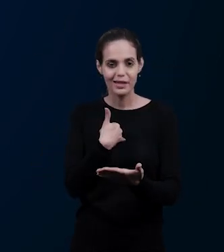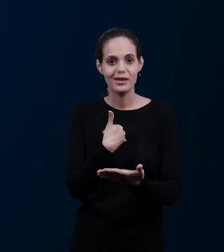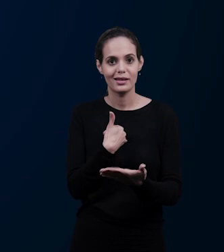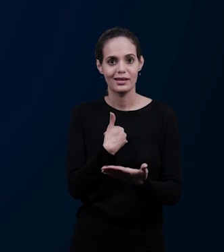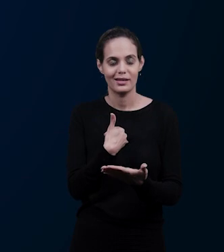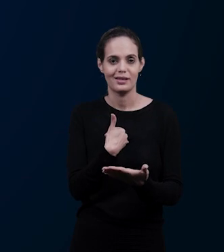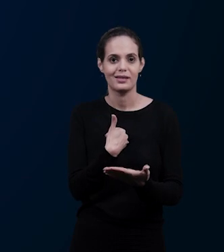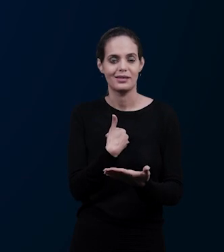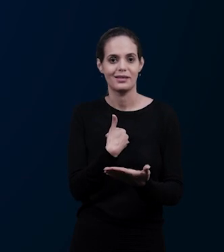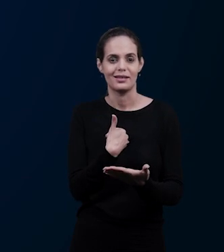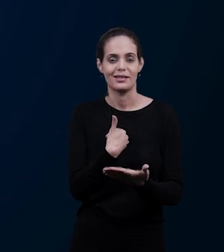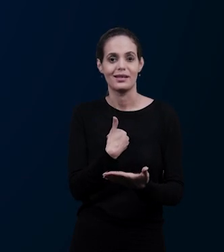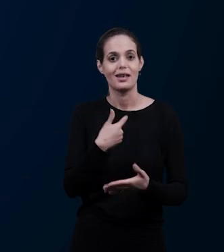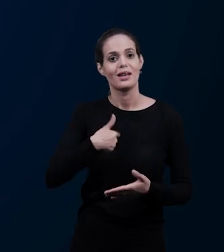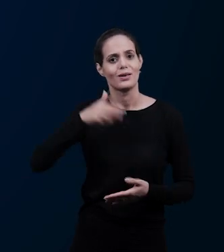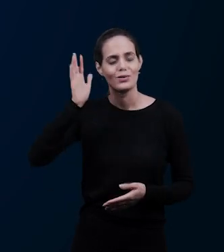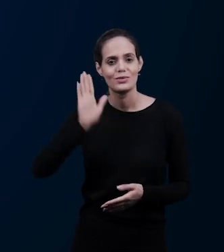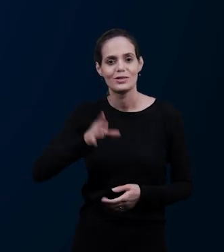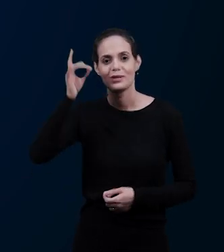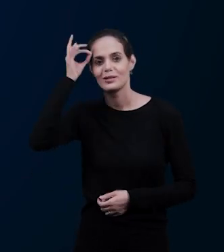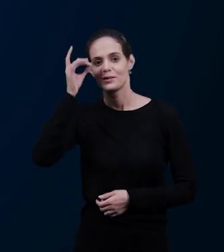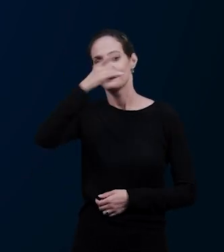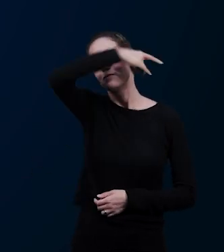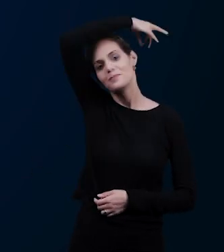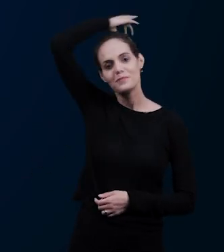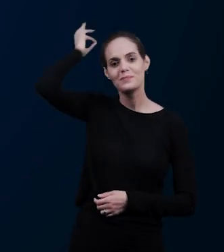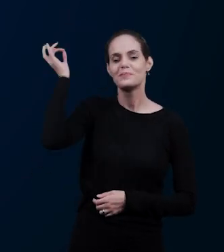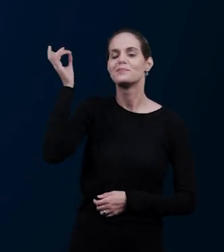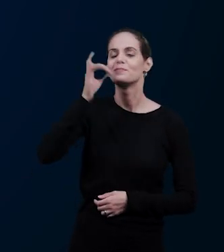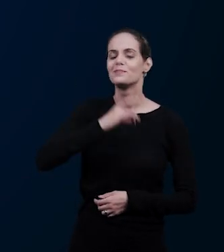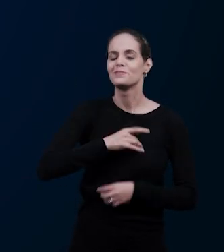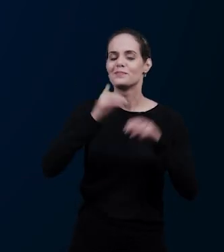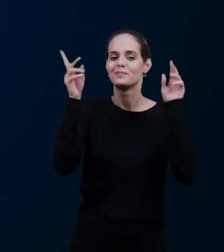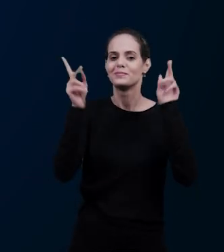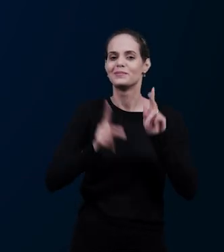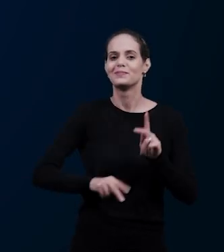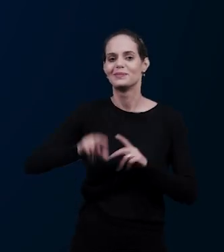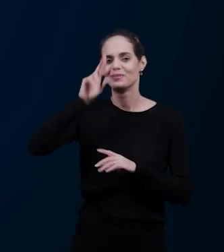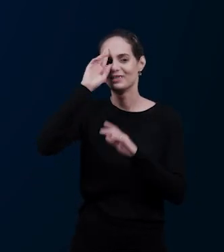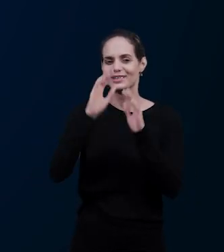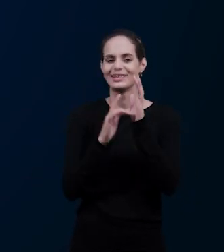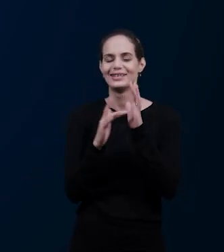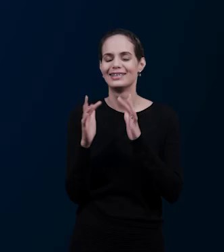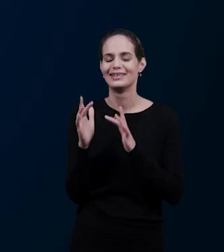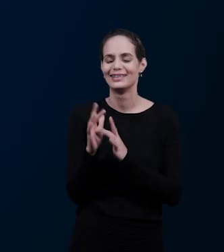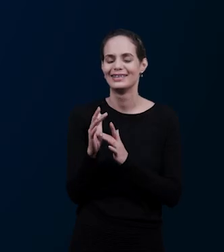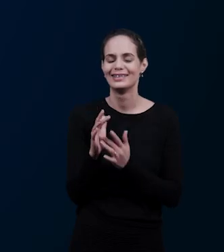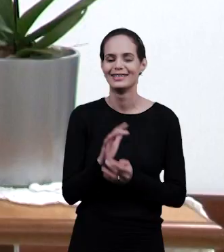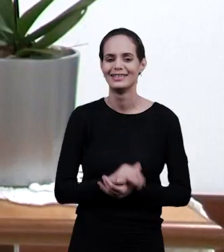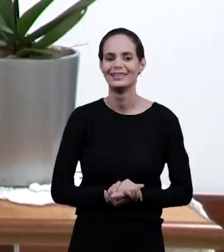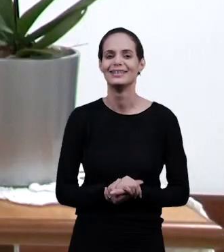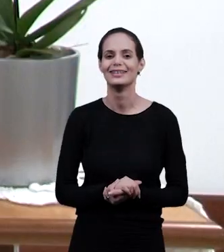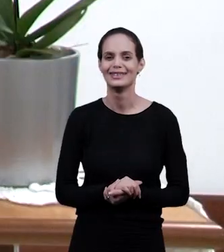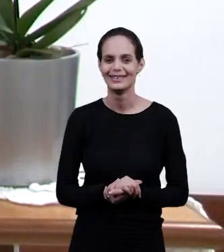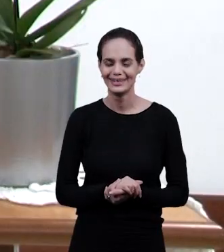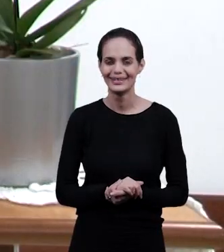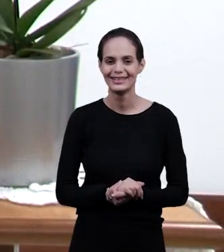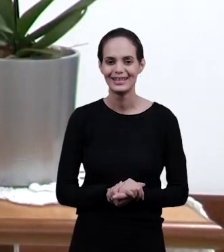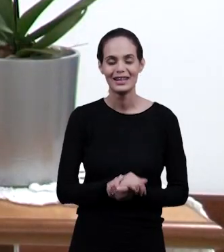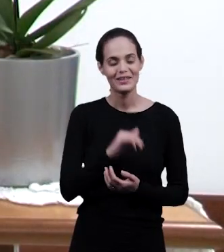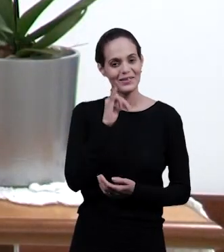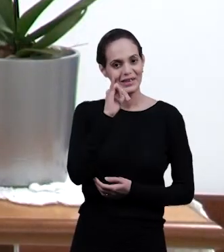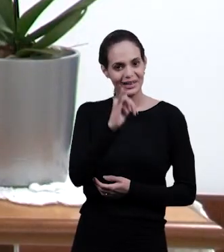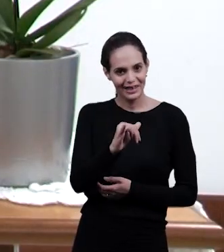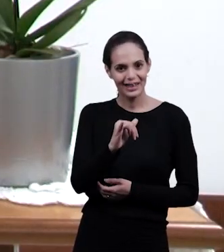que o Senhor me disse, que ele disse que eu já era batizada. A paz do Senhor, irmãos. Eu não disse, meus